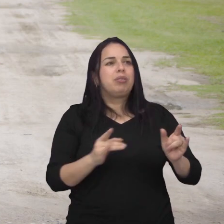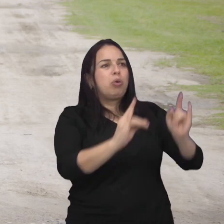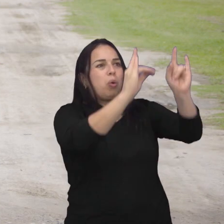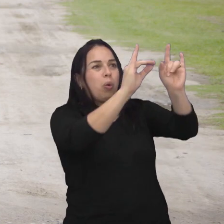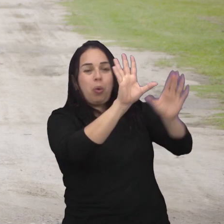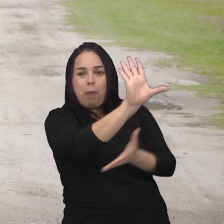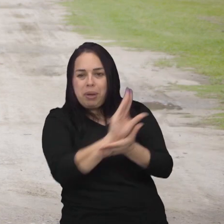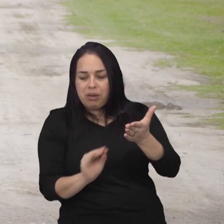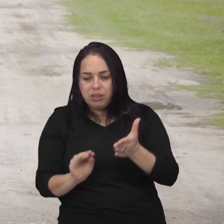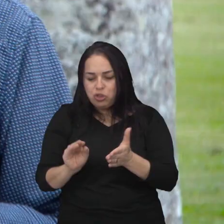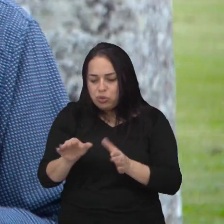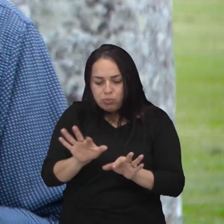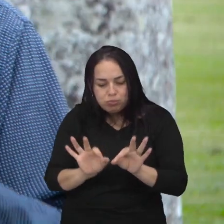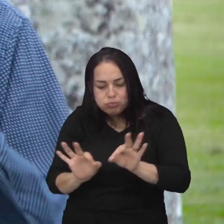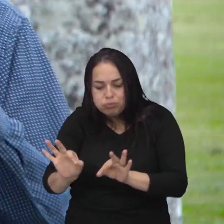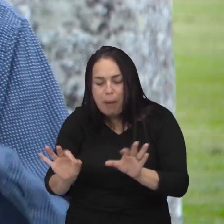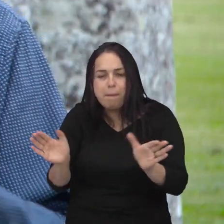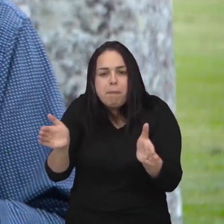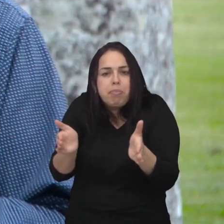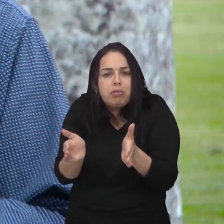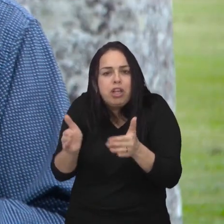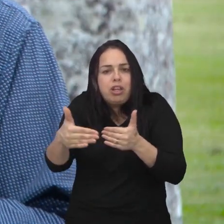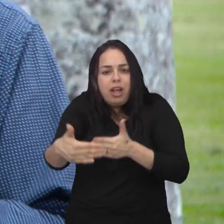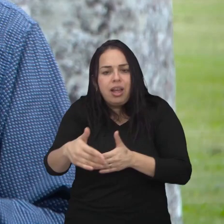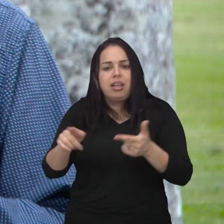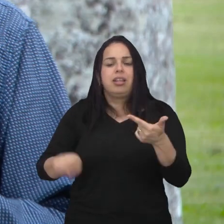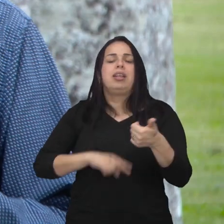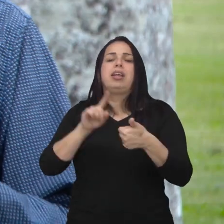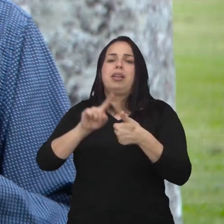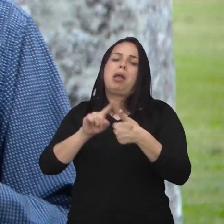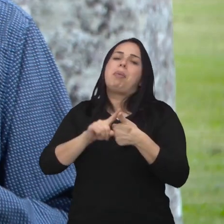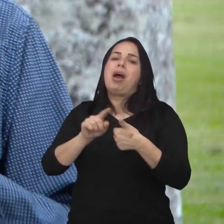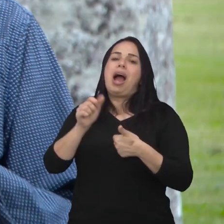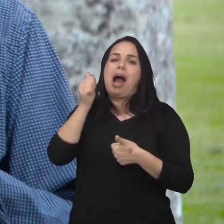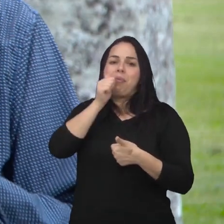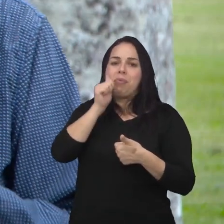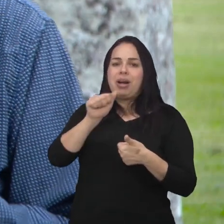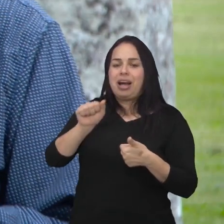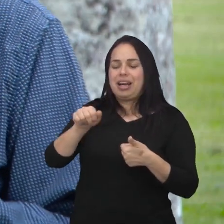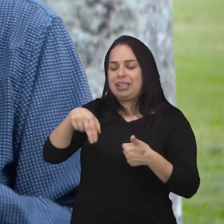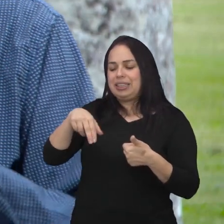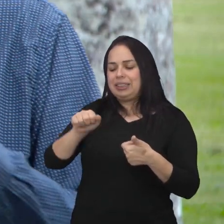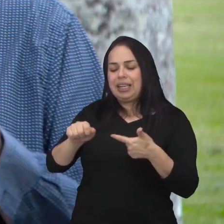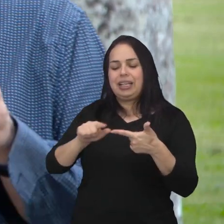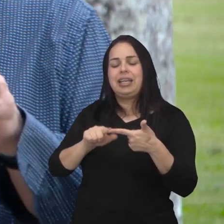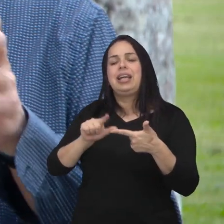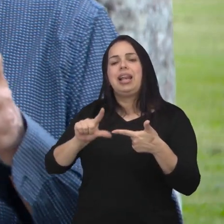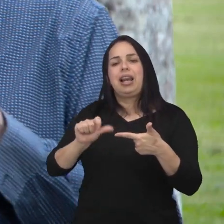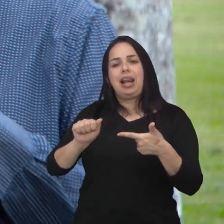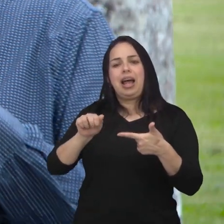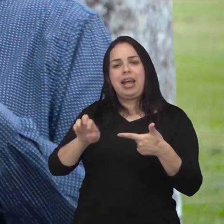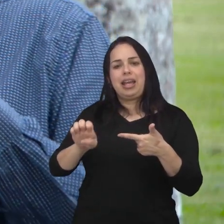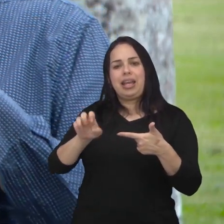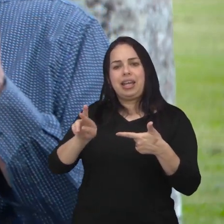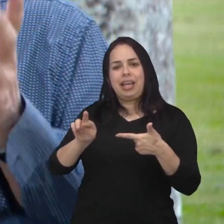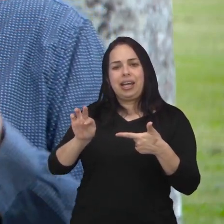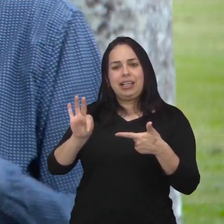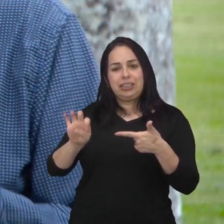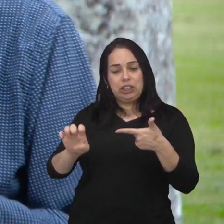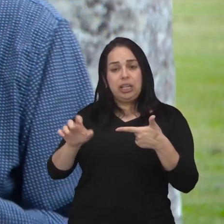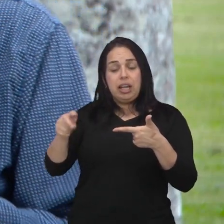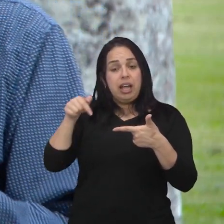município. E depois tem um trabalho da Ana Maria e do Laerte, que falam da São